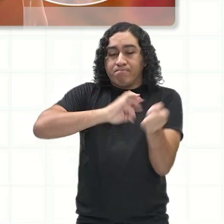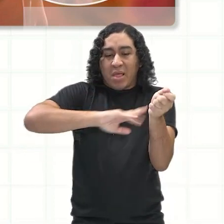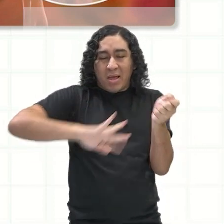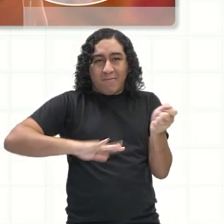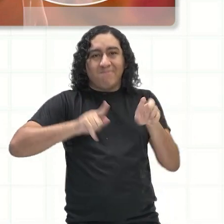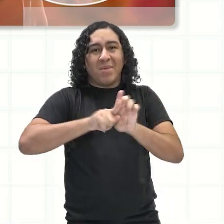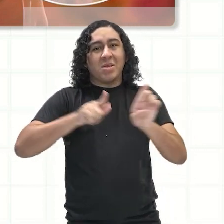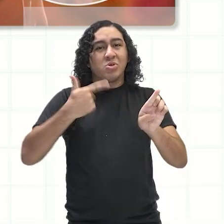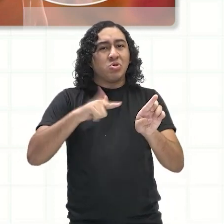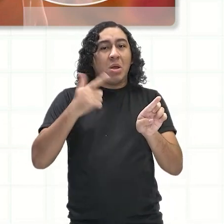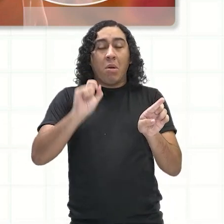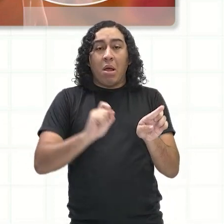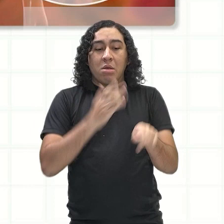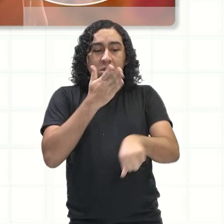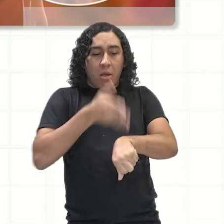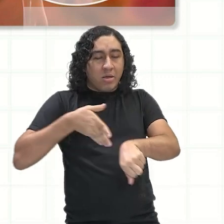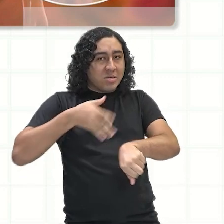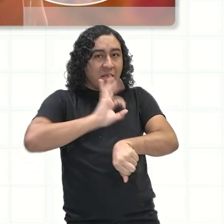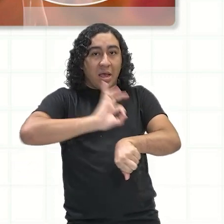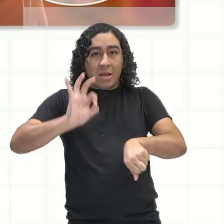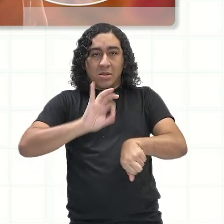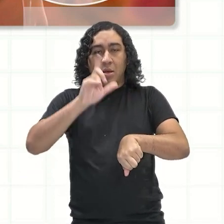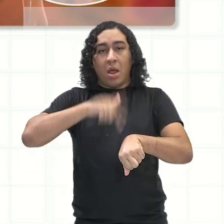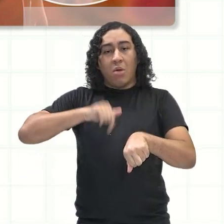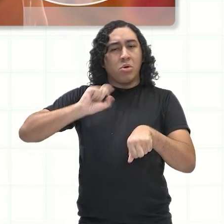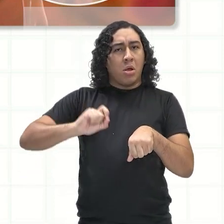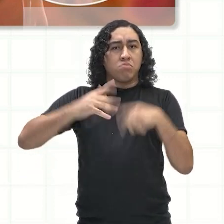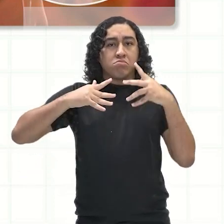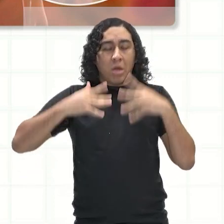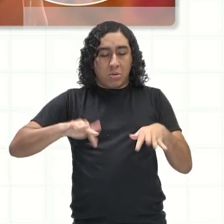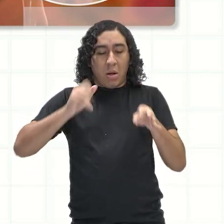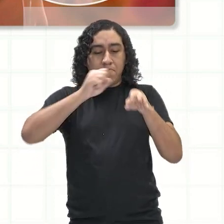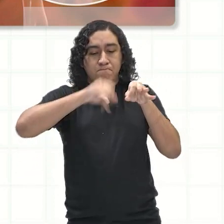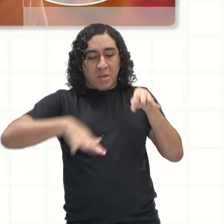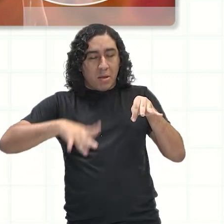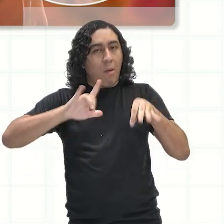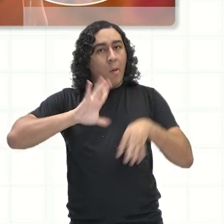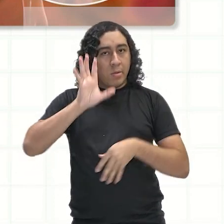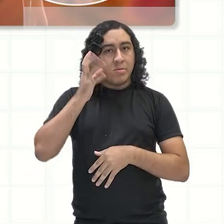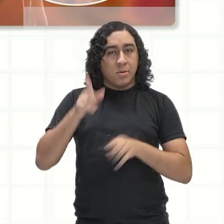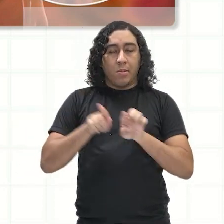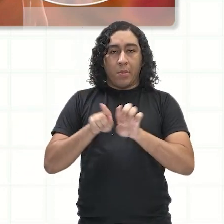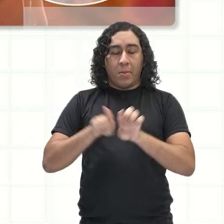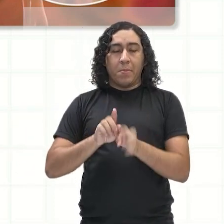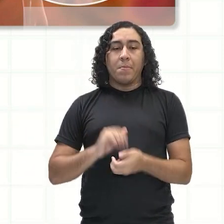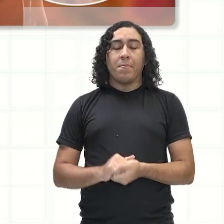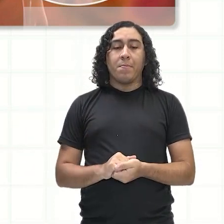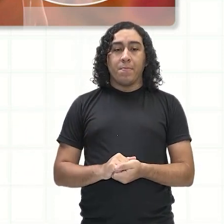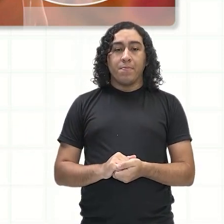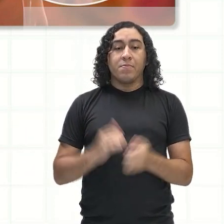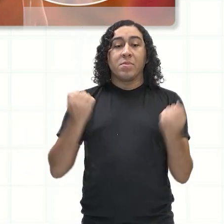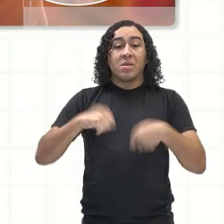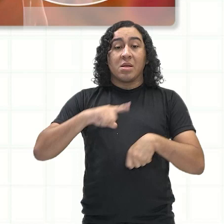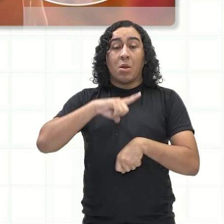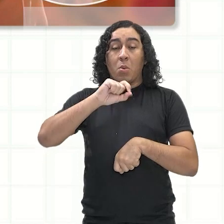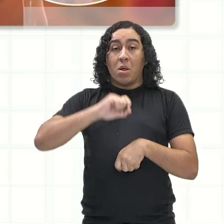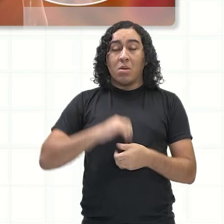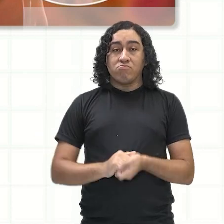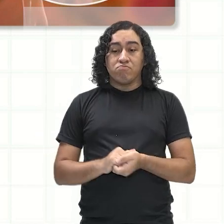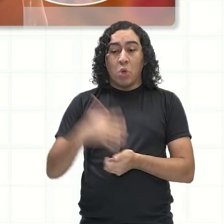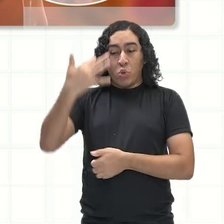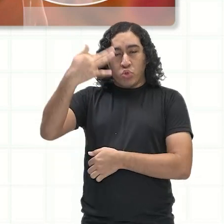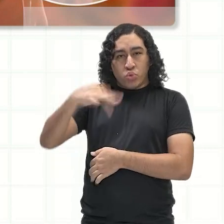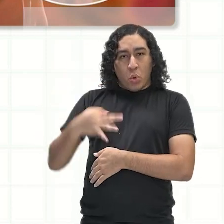haja um corte, né? Um sangramento ali espontâneo durante ali as relações sexuais. Também pode apresentar, a mulher pode apresentar